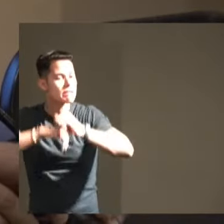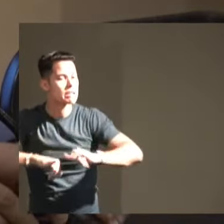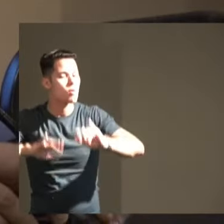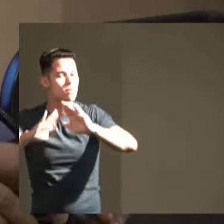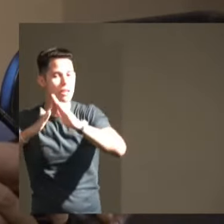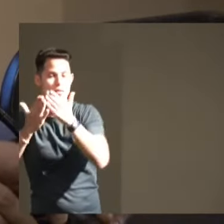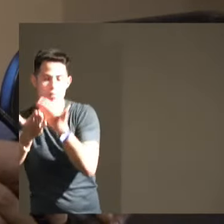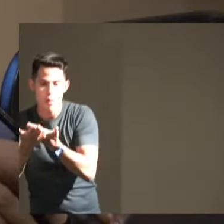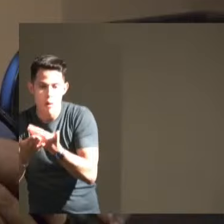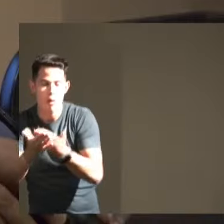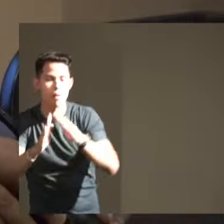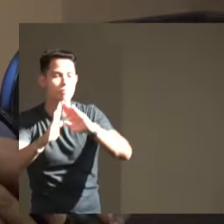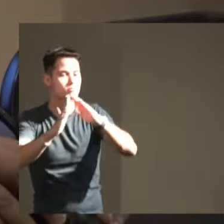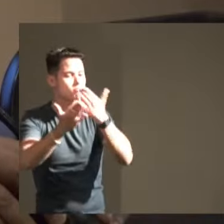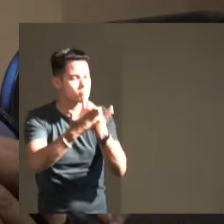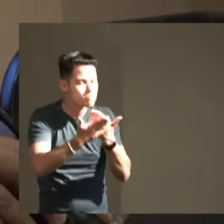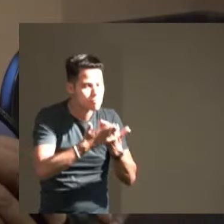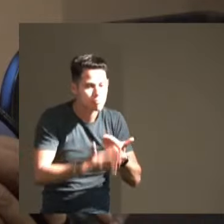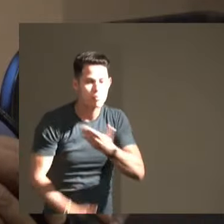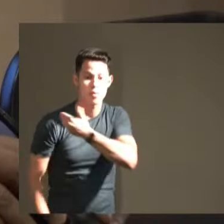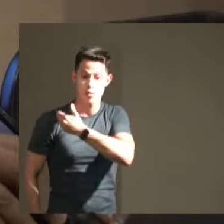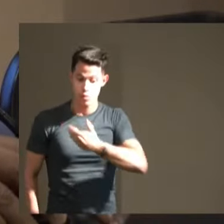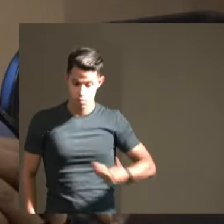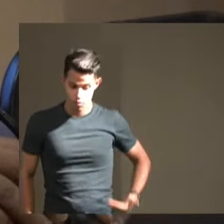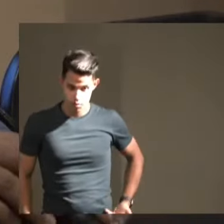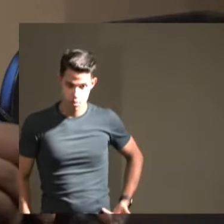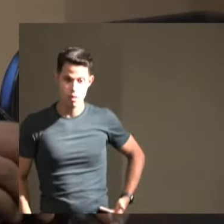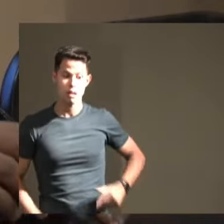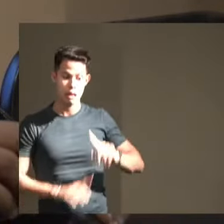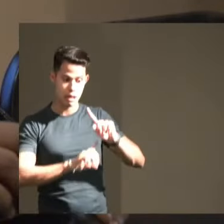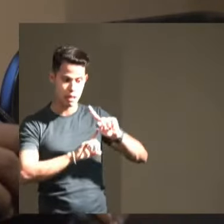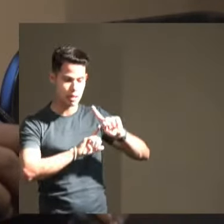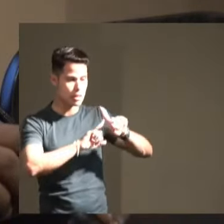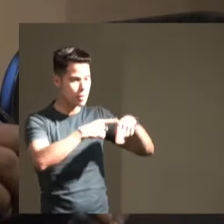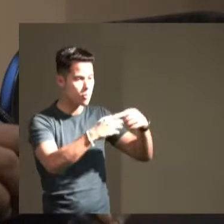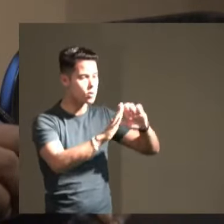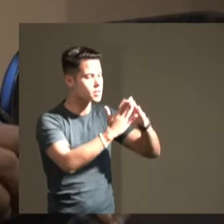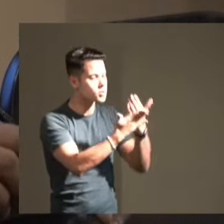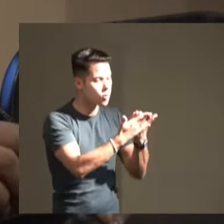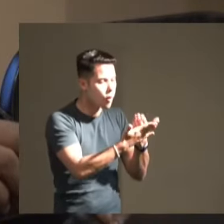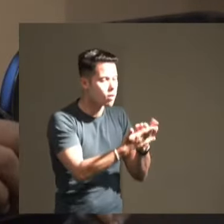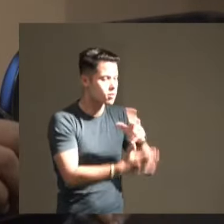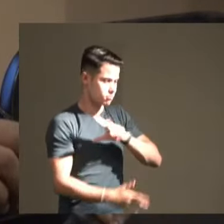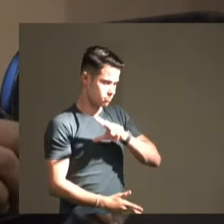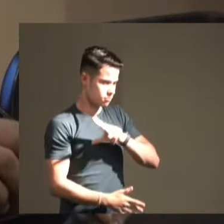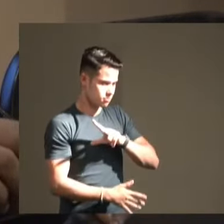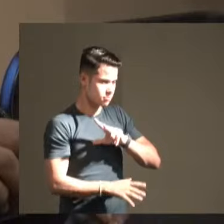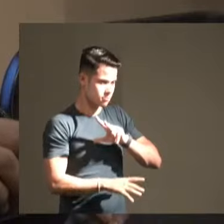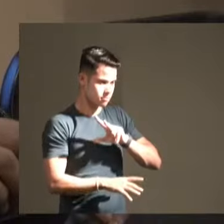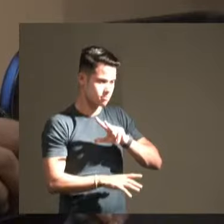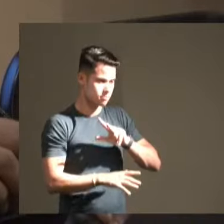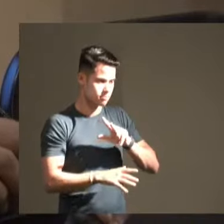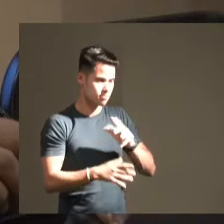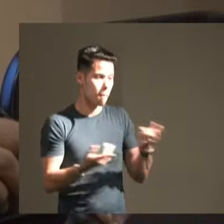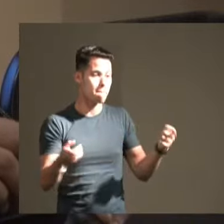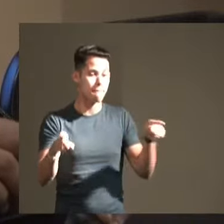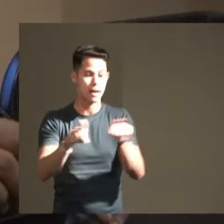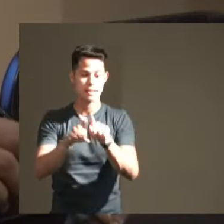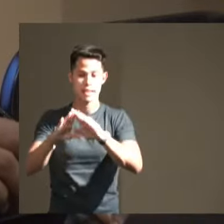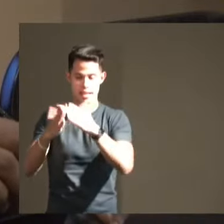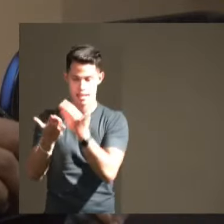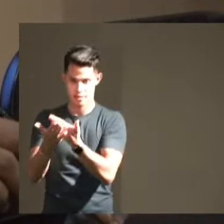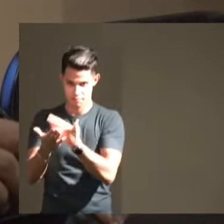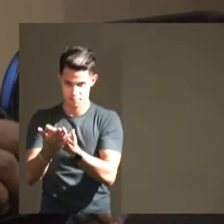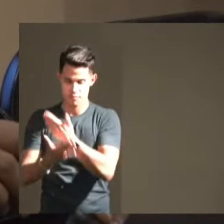segregadas, escolas públicas e depois escolas conveniadas, e depois o país começa,